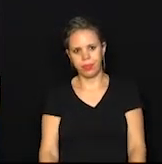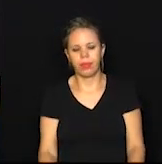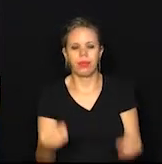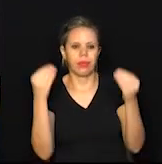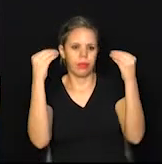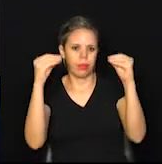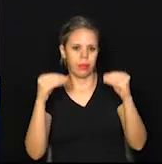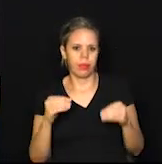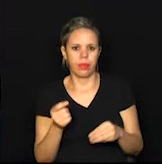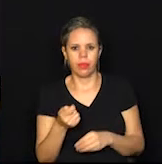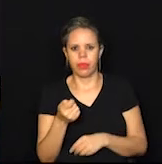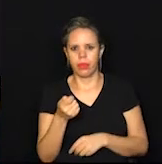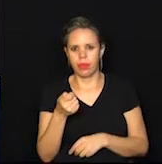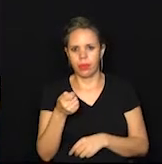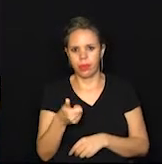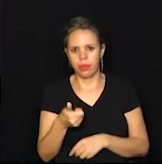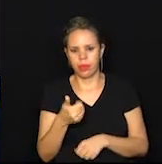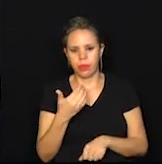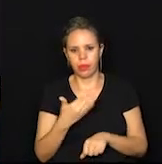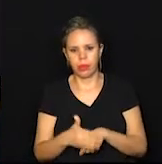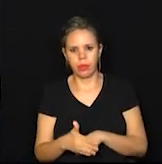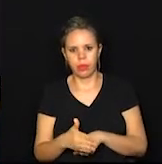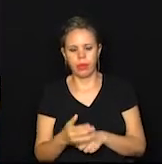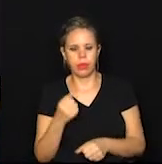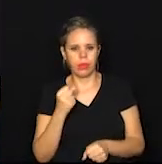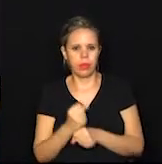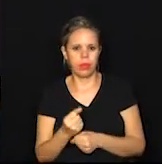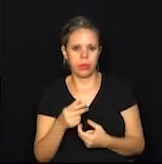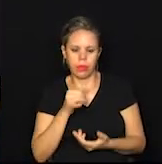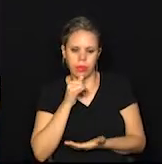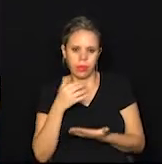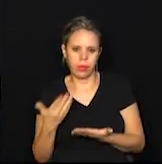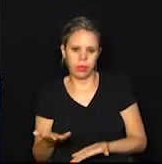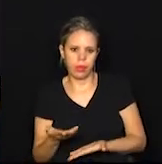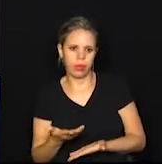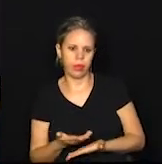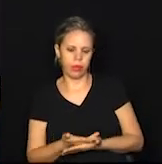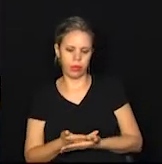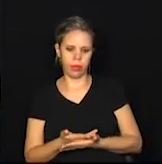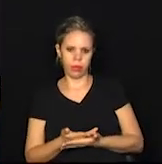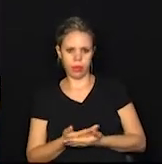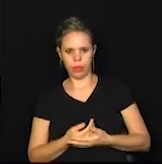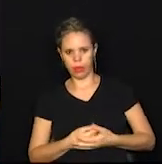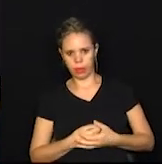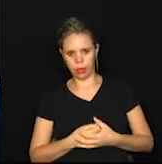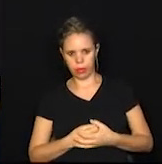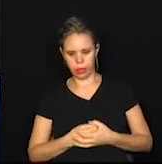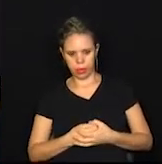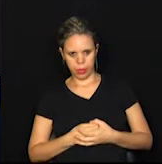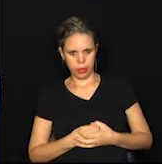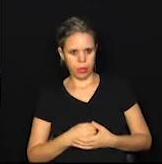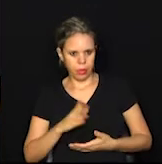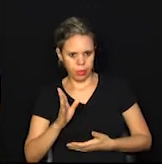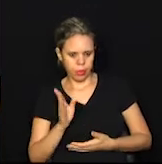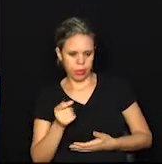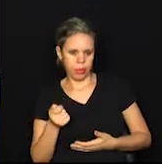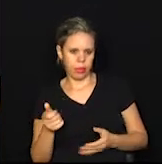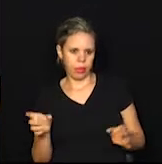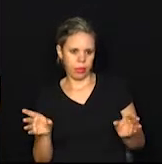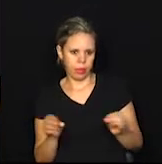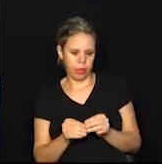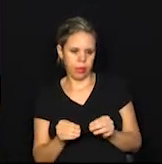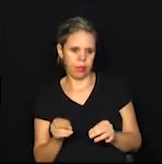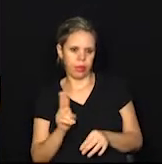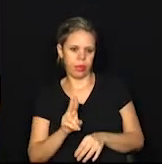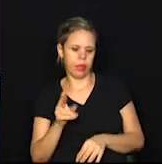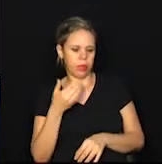está praticamente em construção e aquela que está já quase em vias de. Então